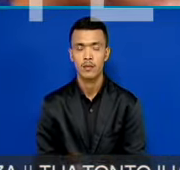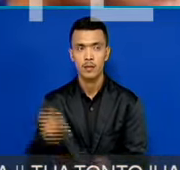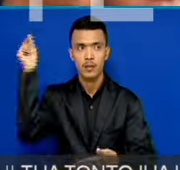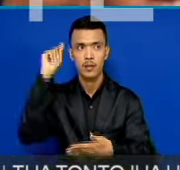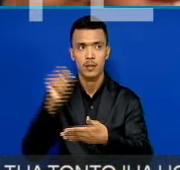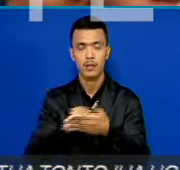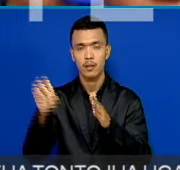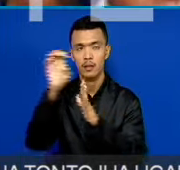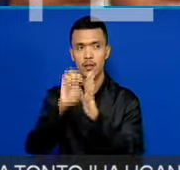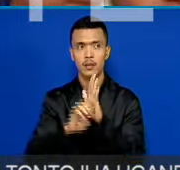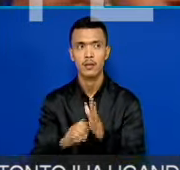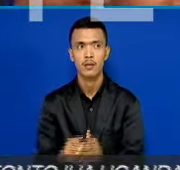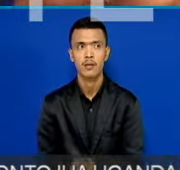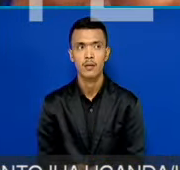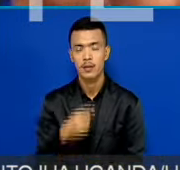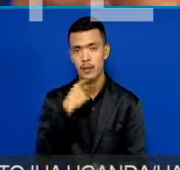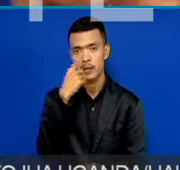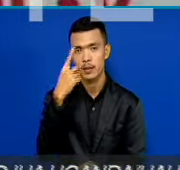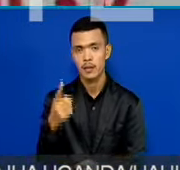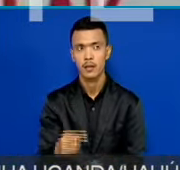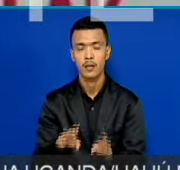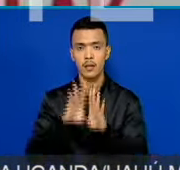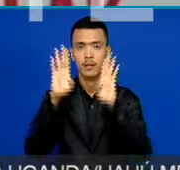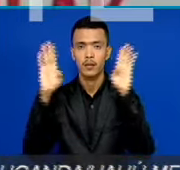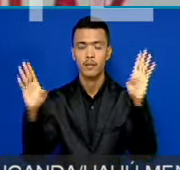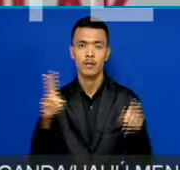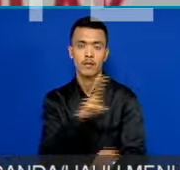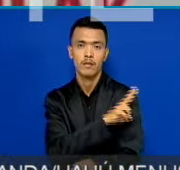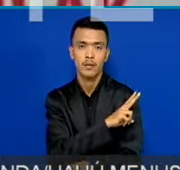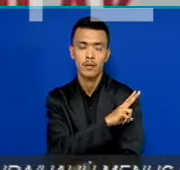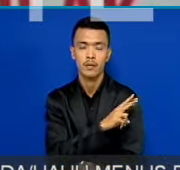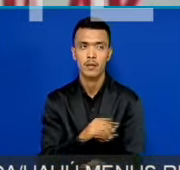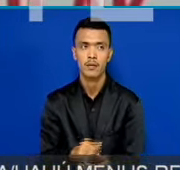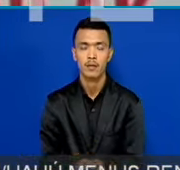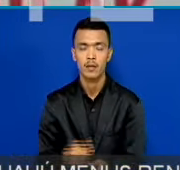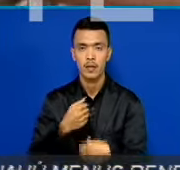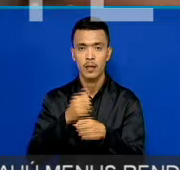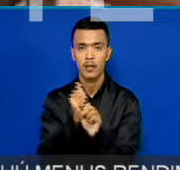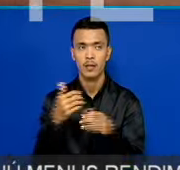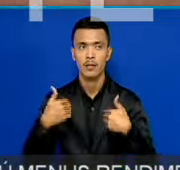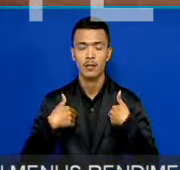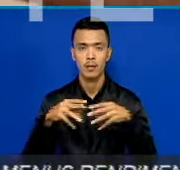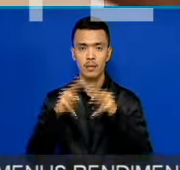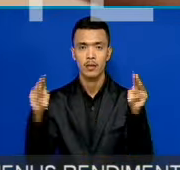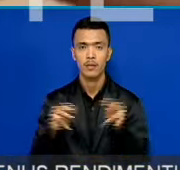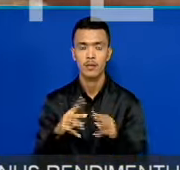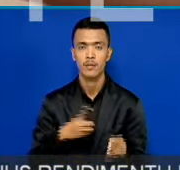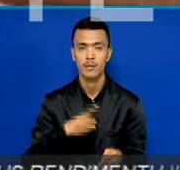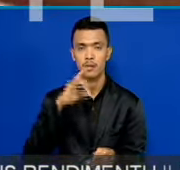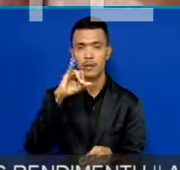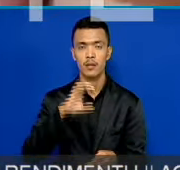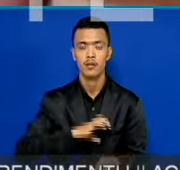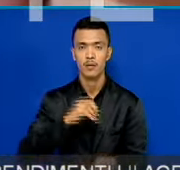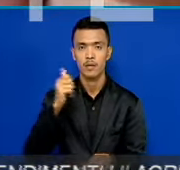Secretário de Estado de Pecuária, José Vieira de Araújo Hateten. Lançamento da vacinação vírus rabies no halau município dele, Covalima,